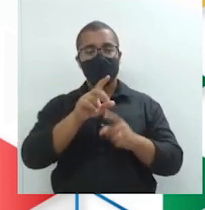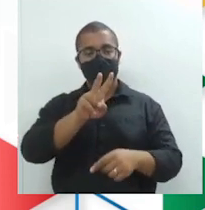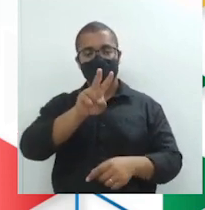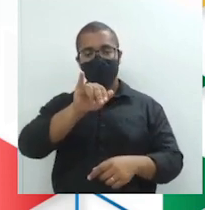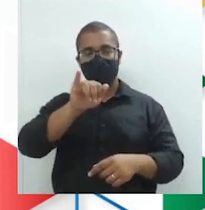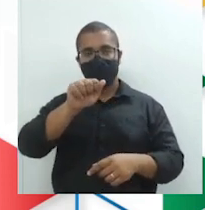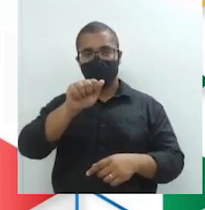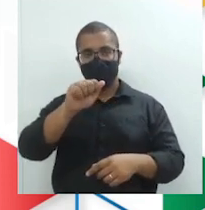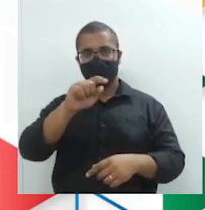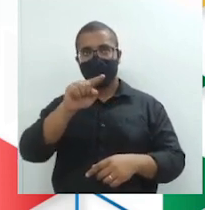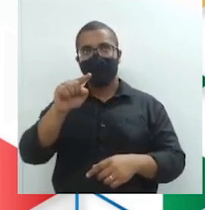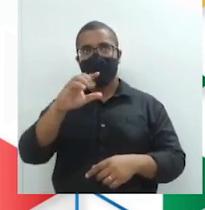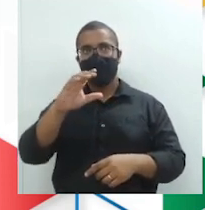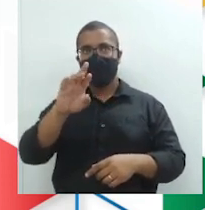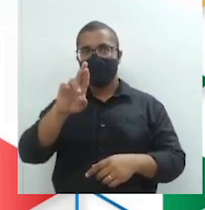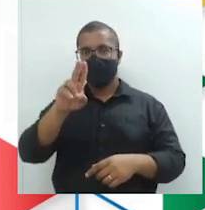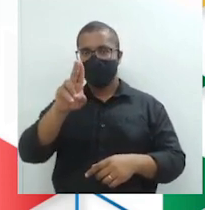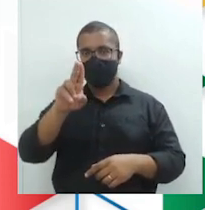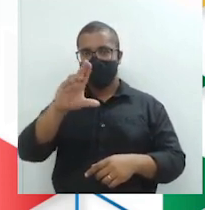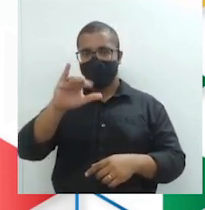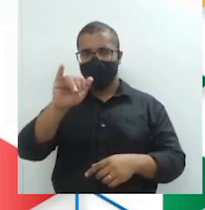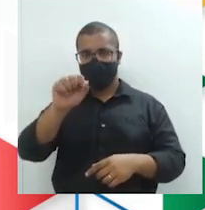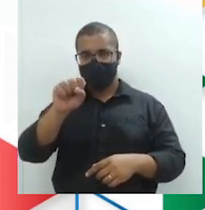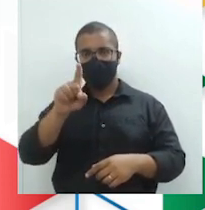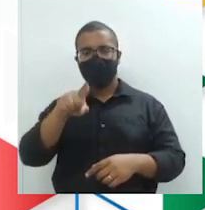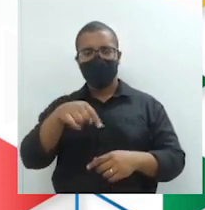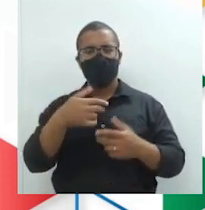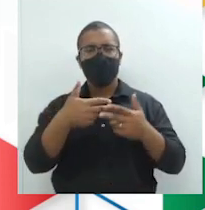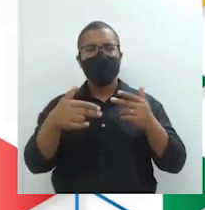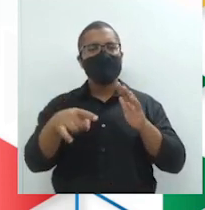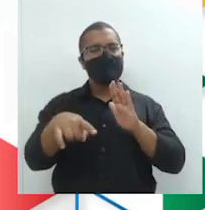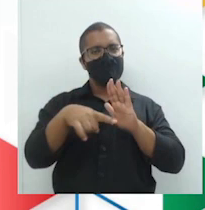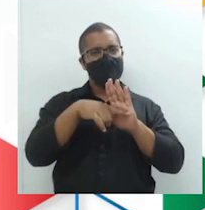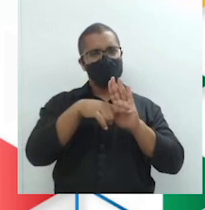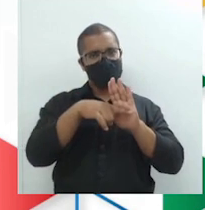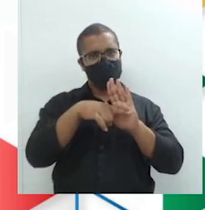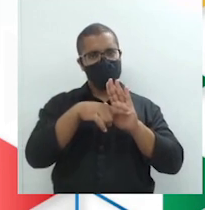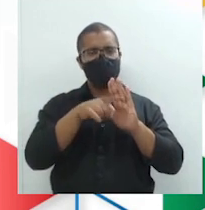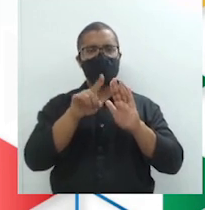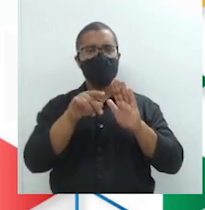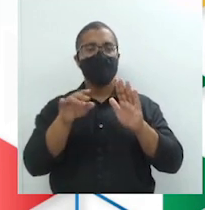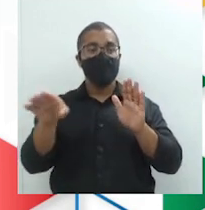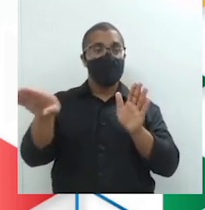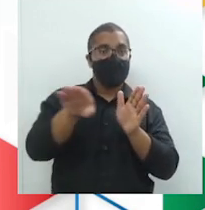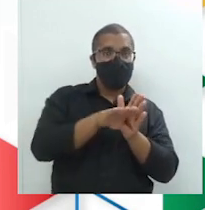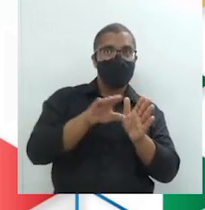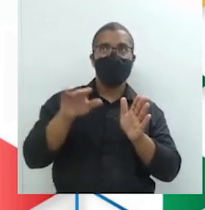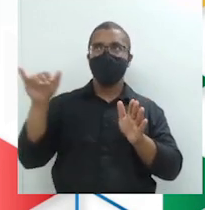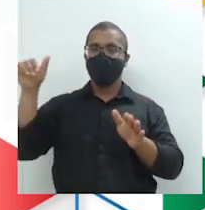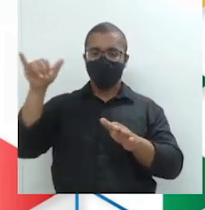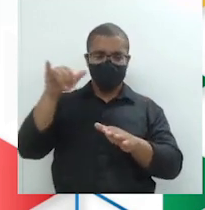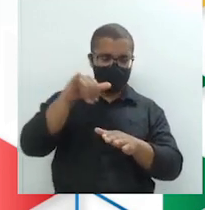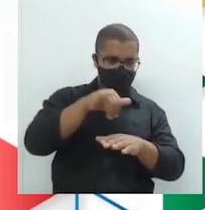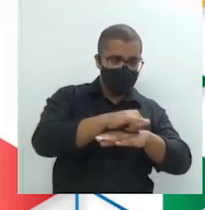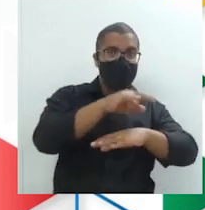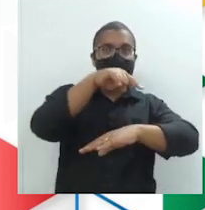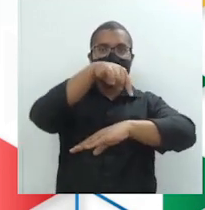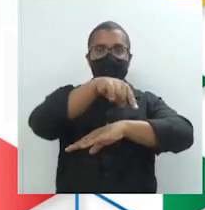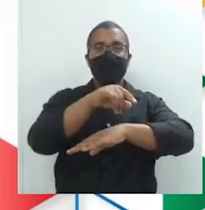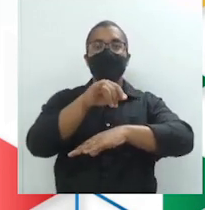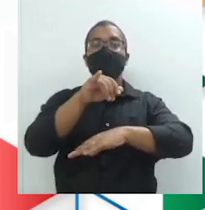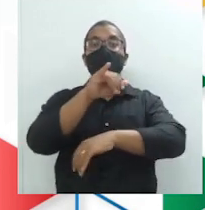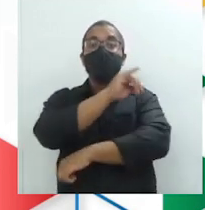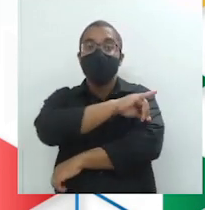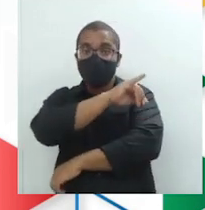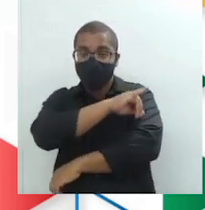via crucis pressupõe uma ideia negativa do que seja chegar ao Rio de Janeiro, sair do aeroporto ao centro.